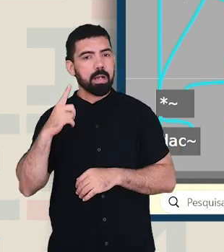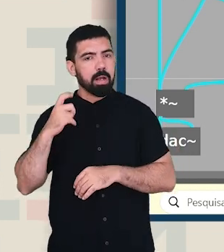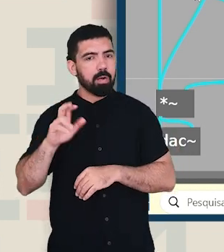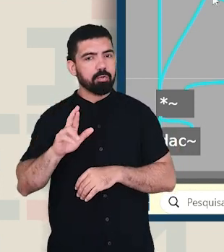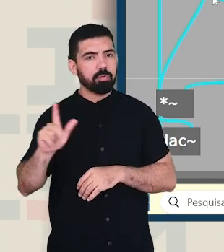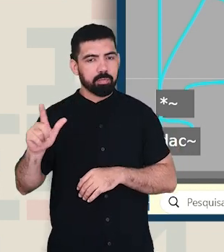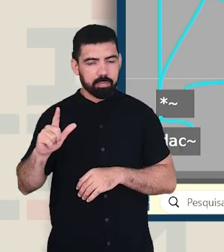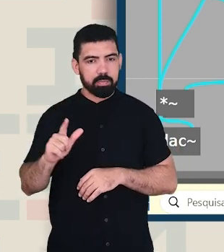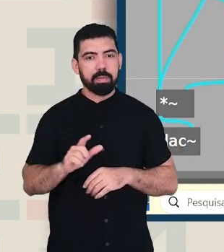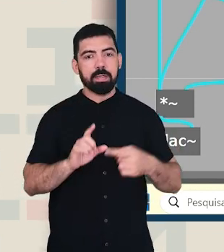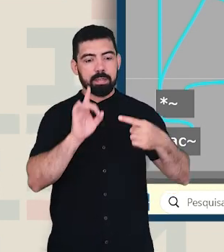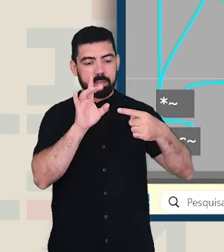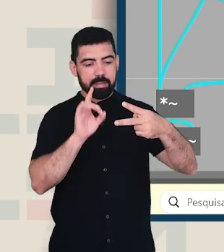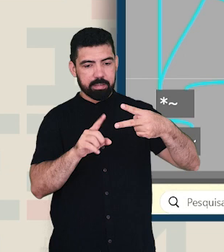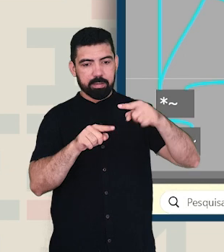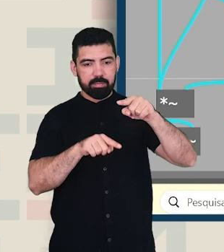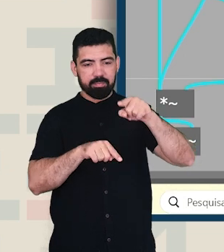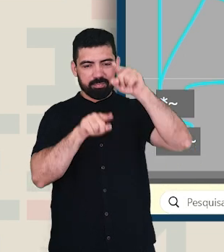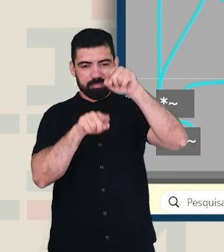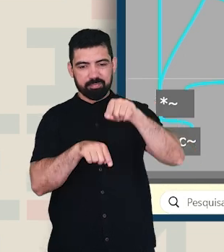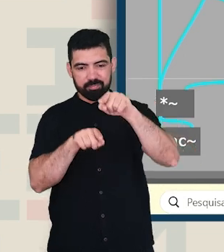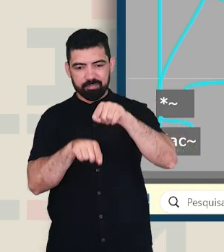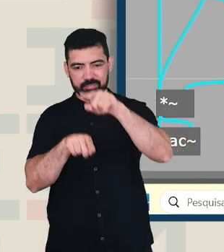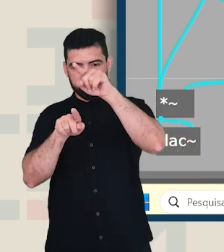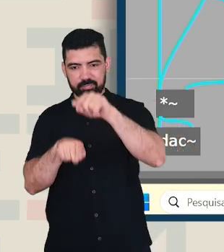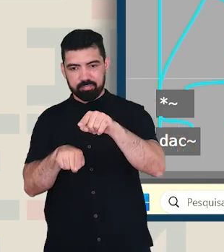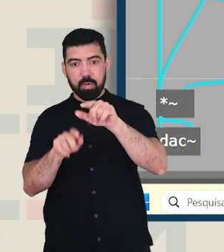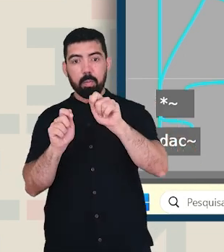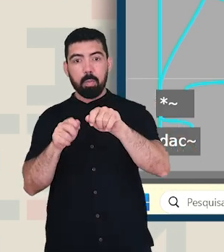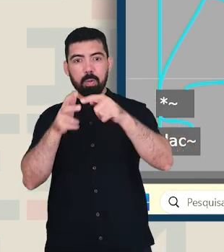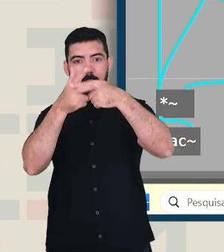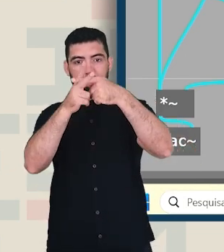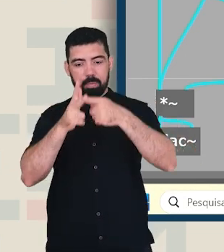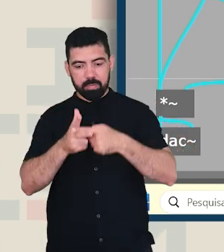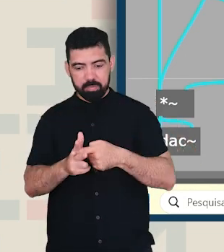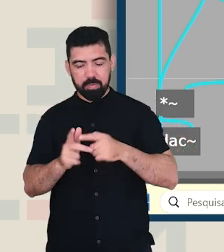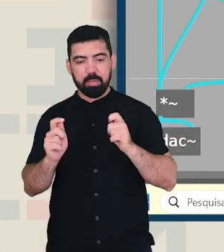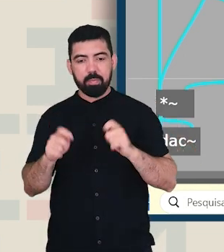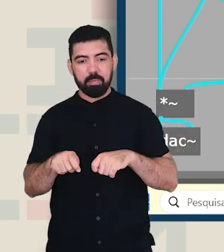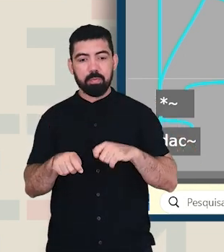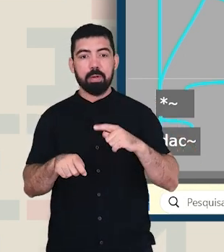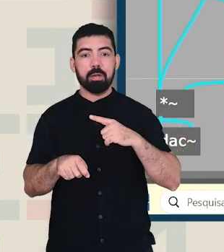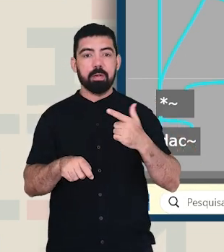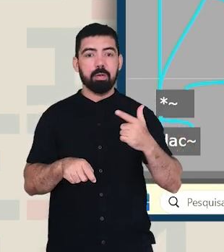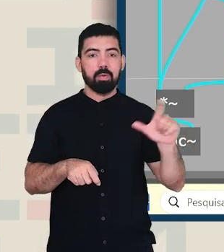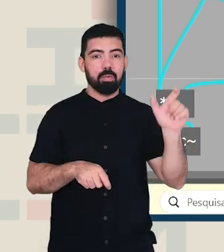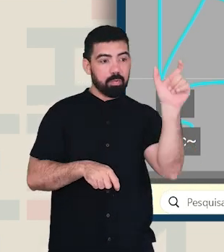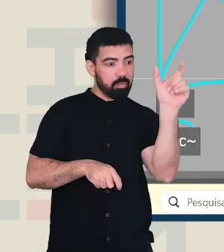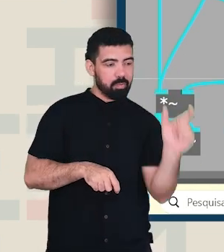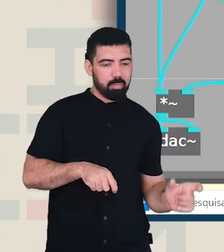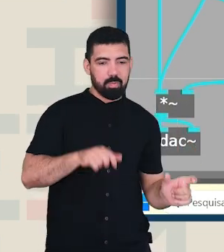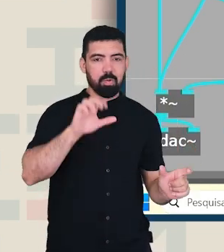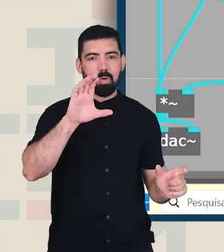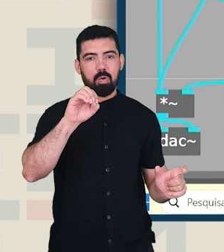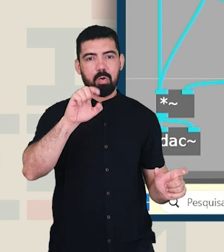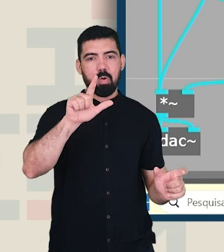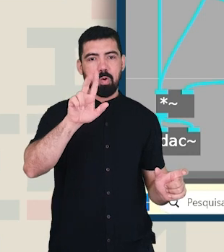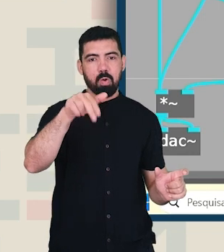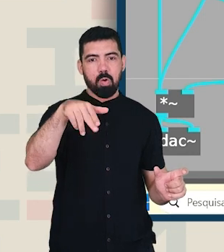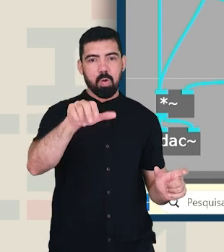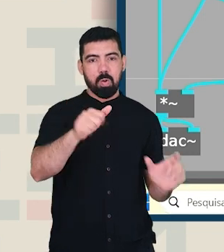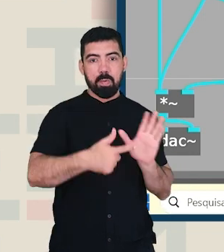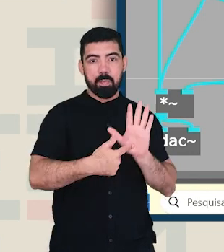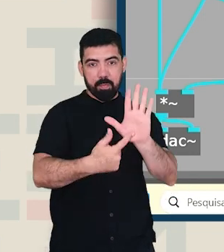um deles podendo ser modificado por esta outra coluna, que está aqui, deixa eu